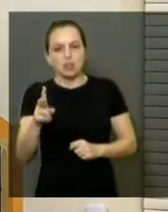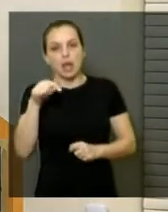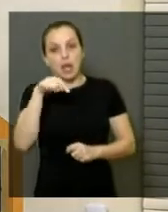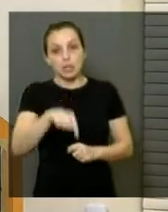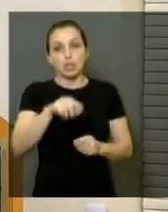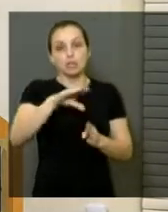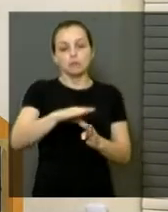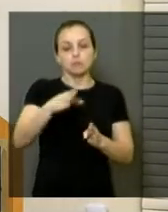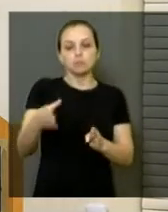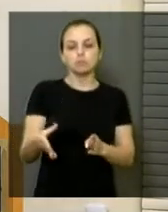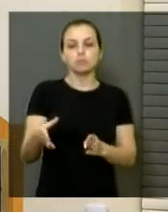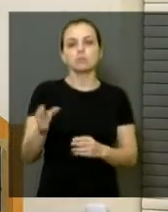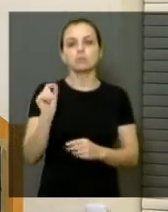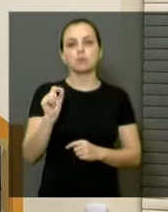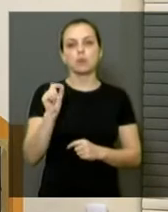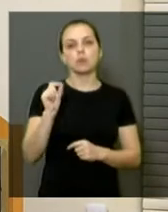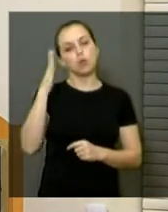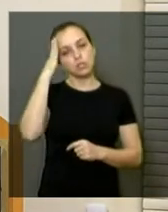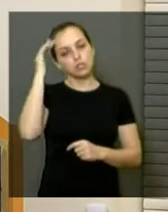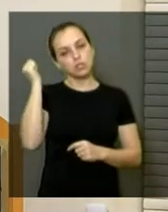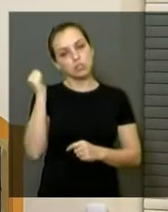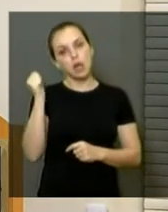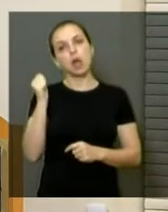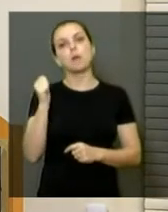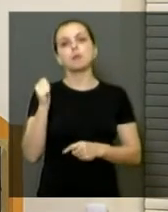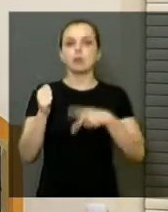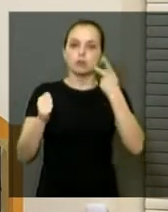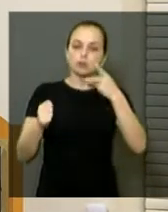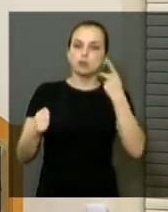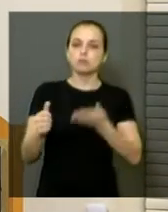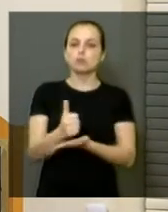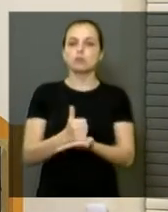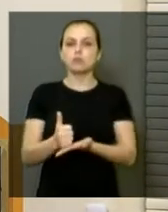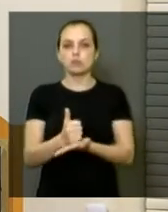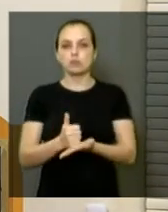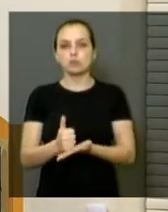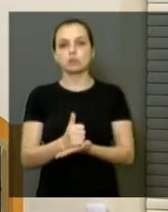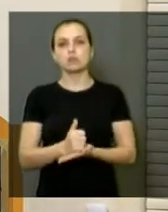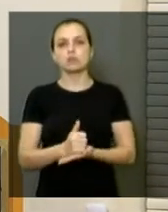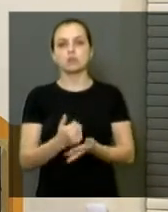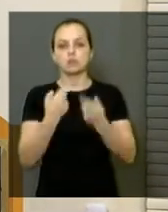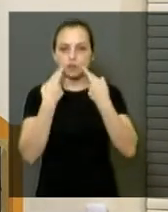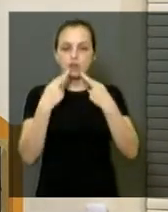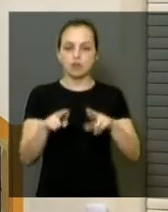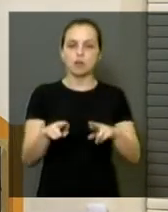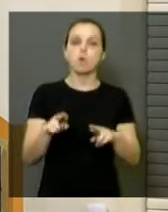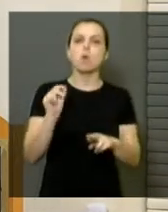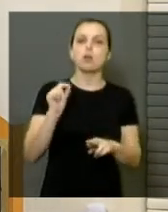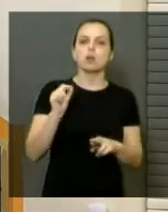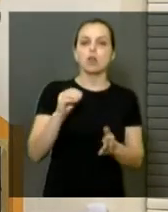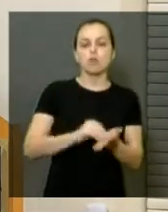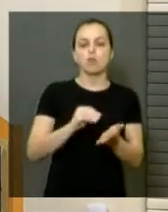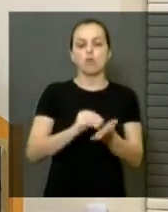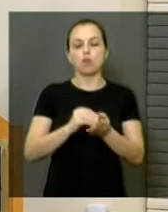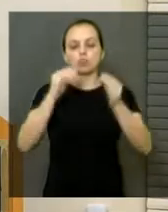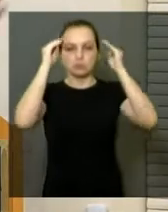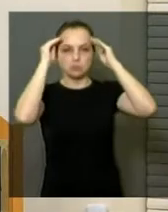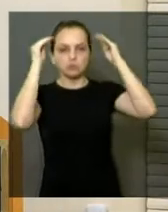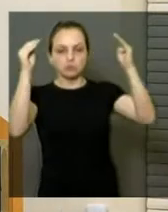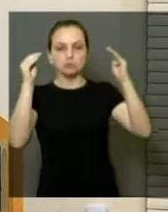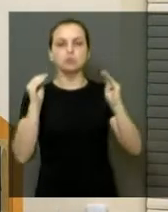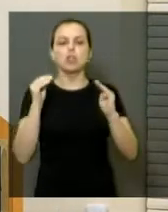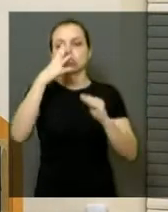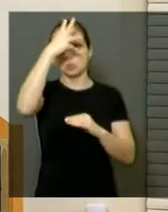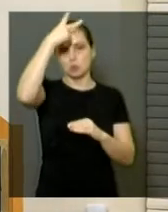menos publicamente, porque a gente sabe que é corrente entre os vereadores da base a reclamação sobre a forma desrespeitosa como o prefeito, ou muitas